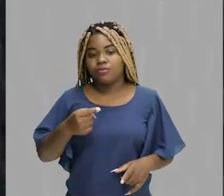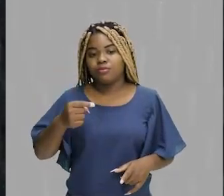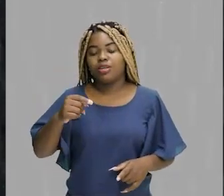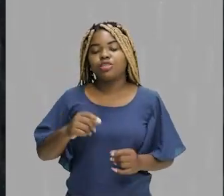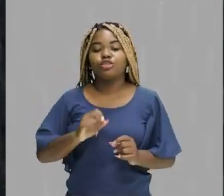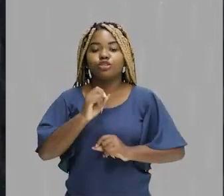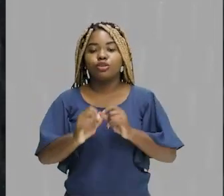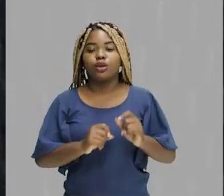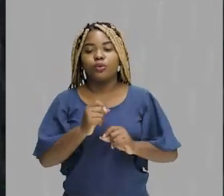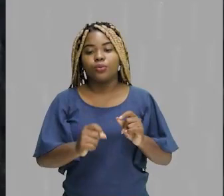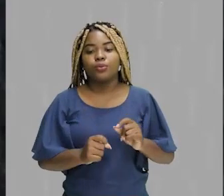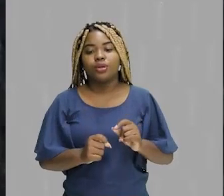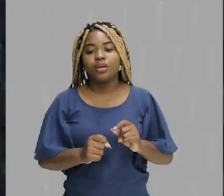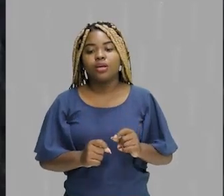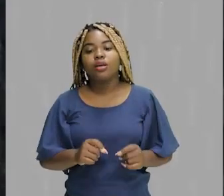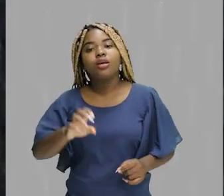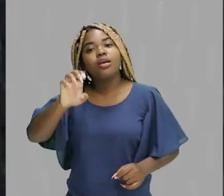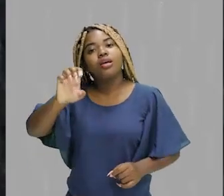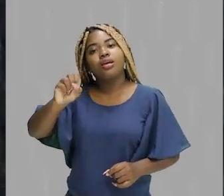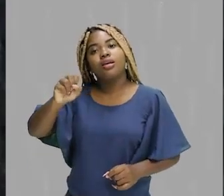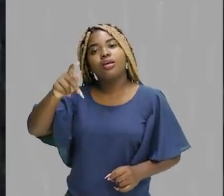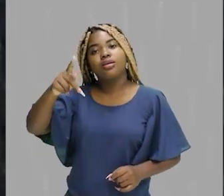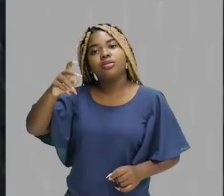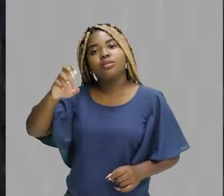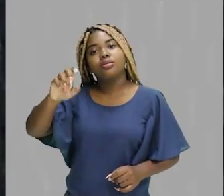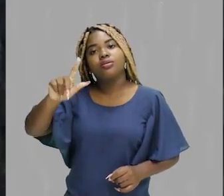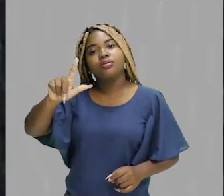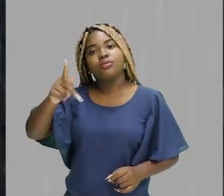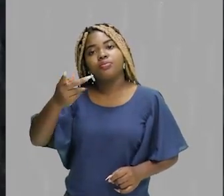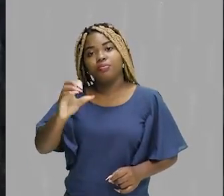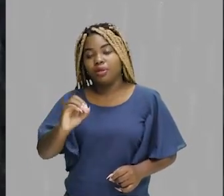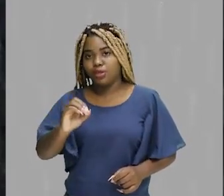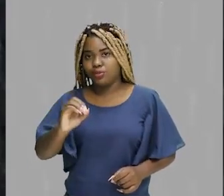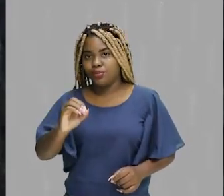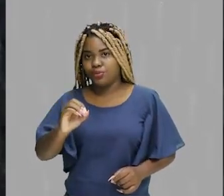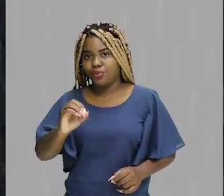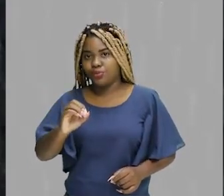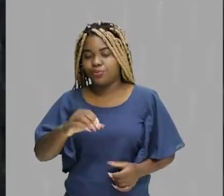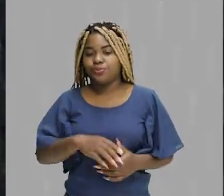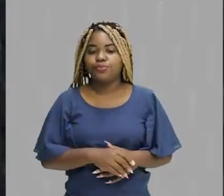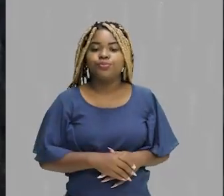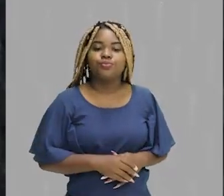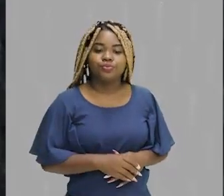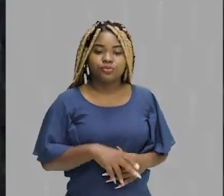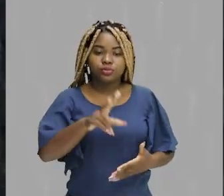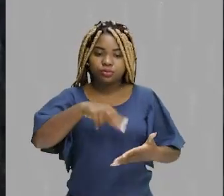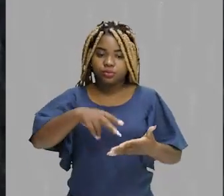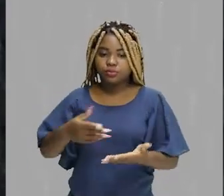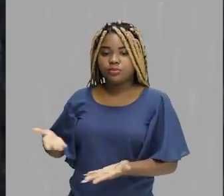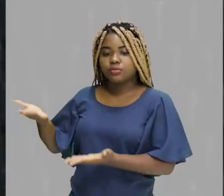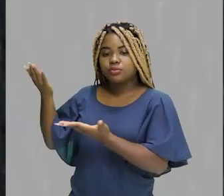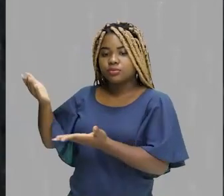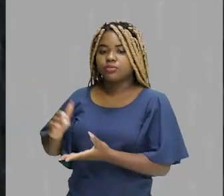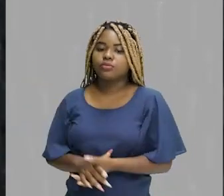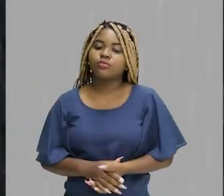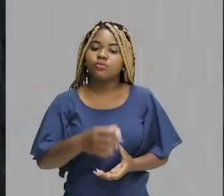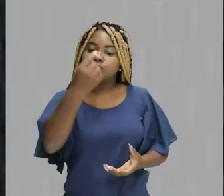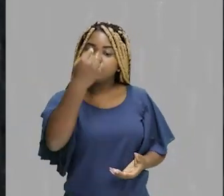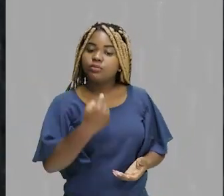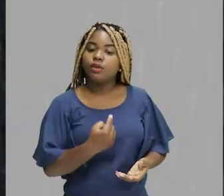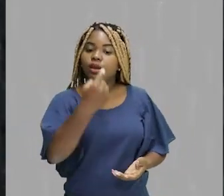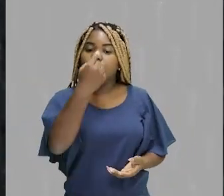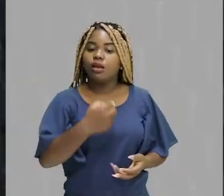espelho. Imagem especular é o termo que usaremos para nos referir à imagem de um objeto no